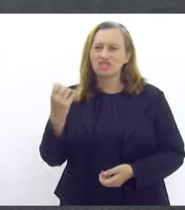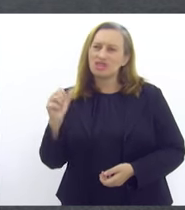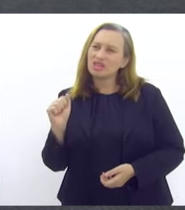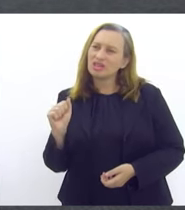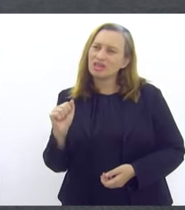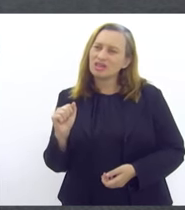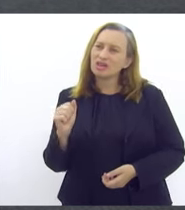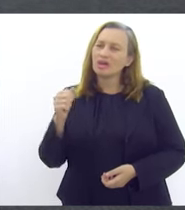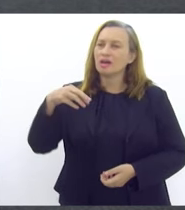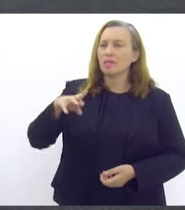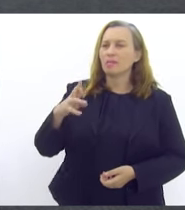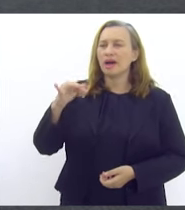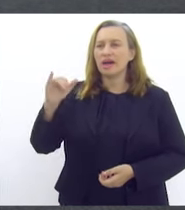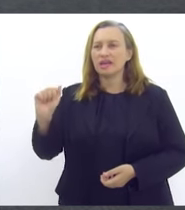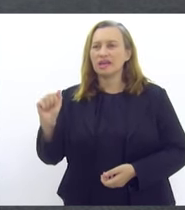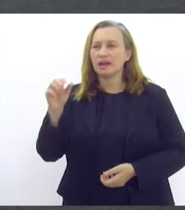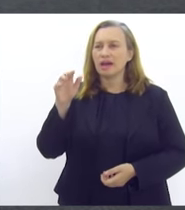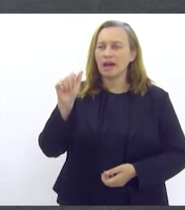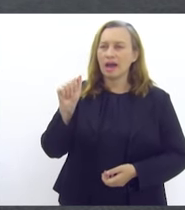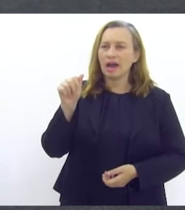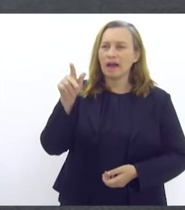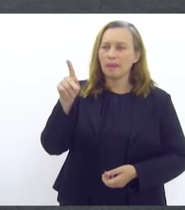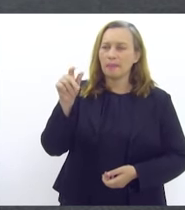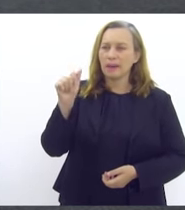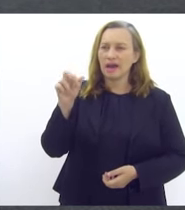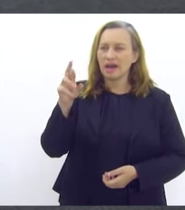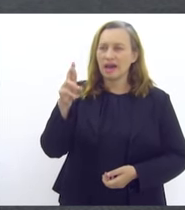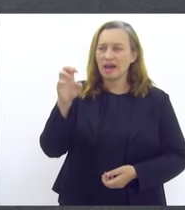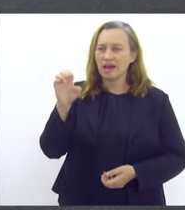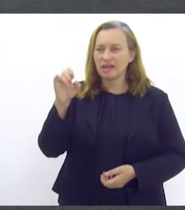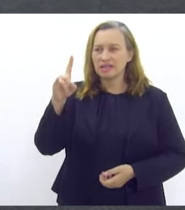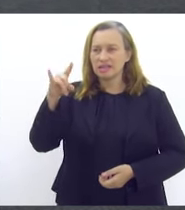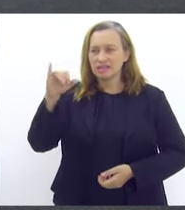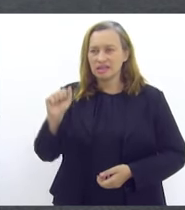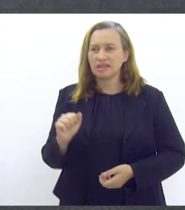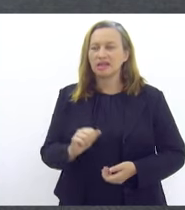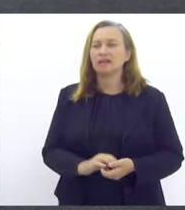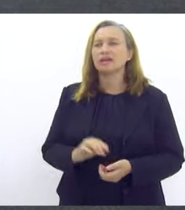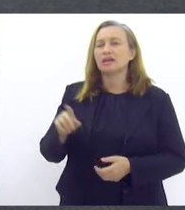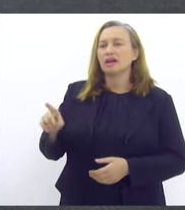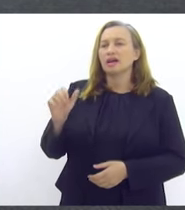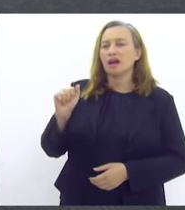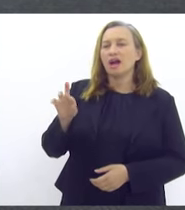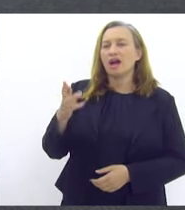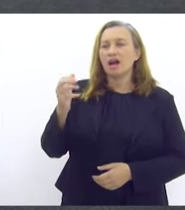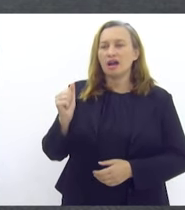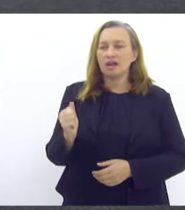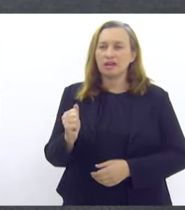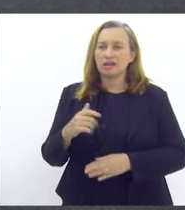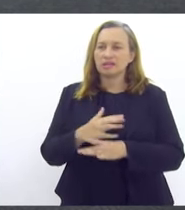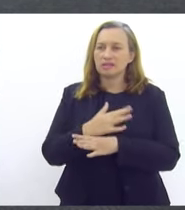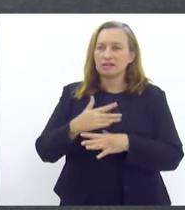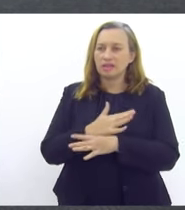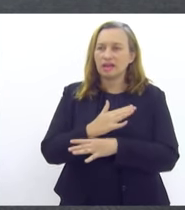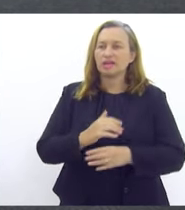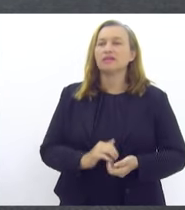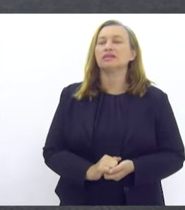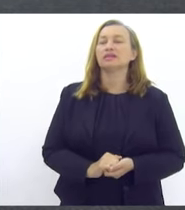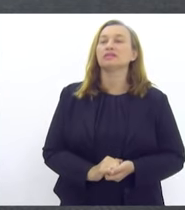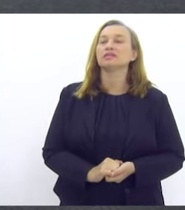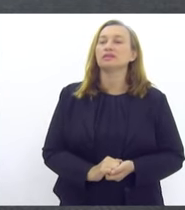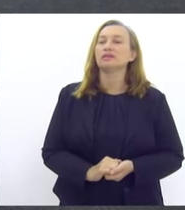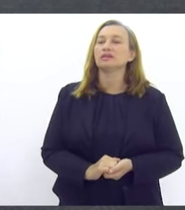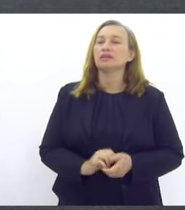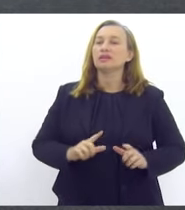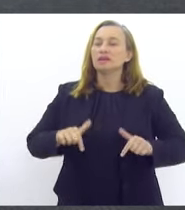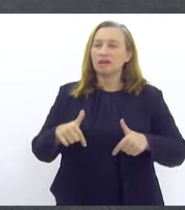Aparecida, Maria Aparecida, que é uma importante liderança em Angra dos Reis, que atua na área agroecológica, que